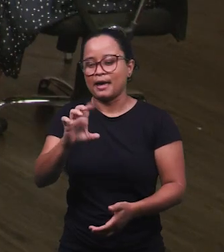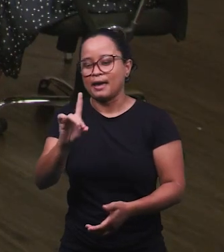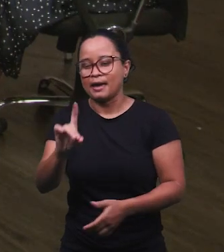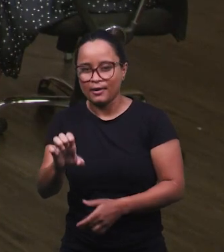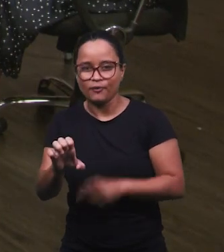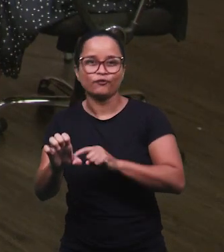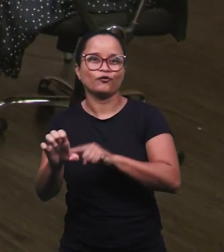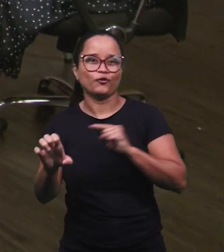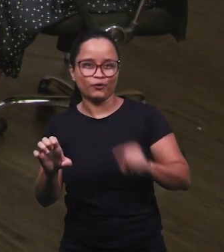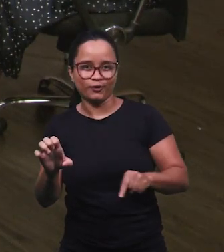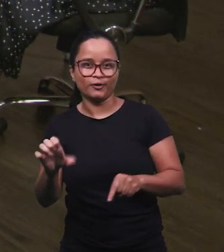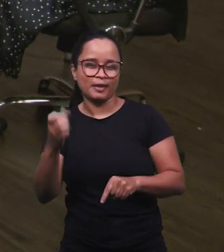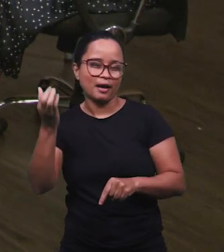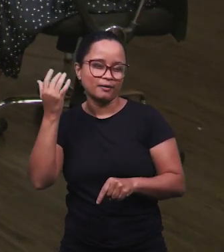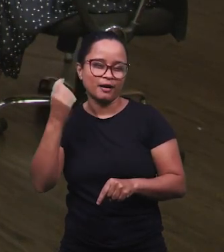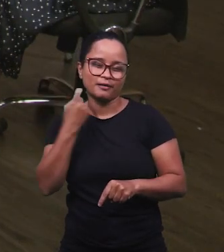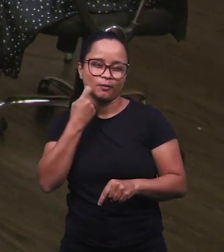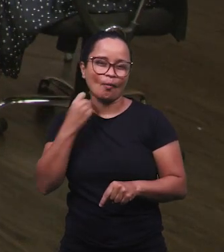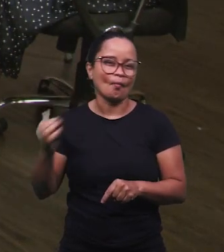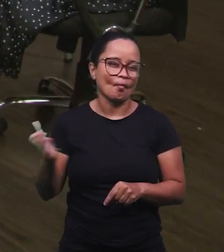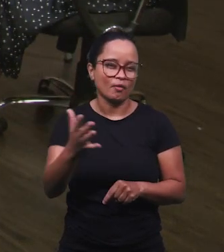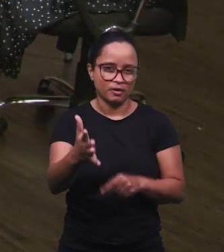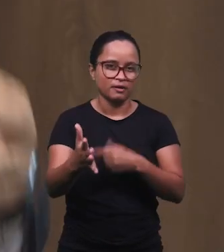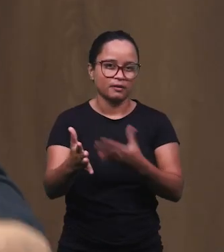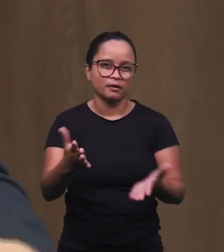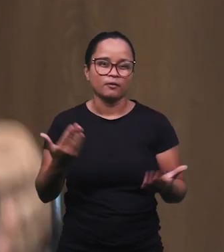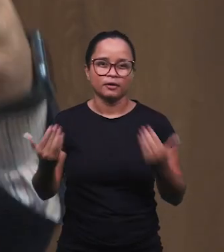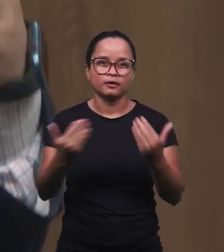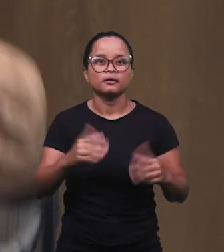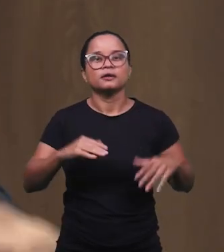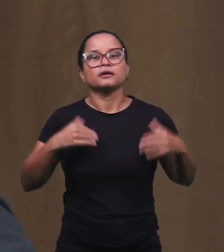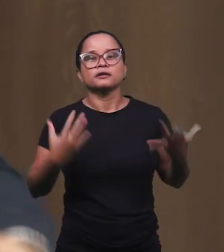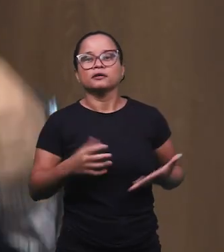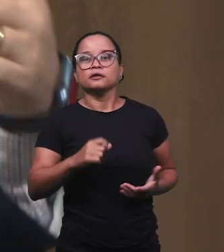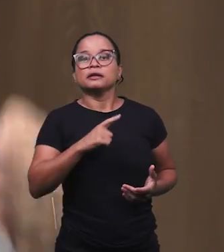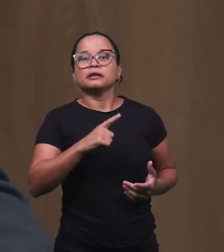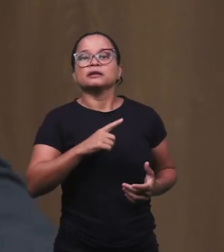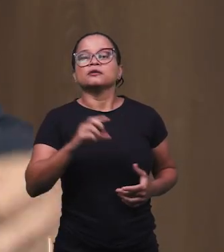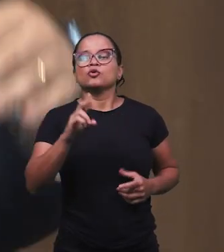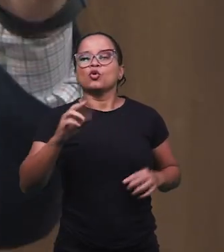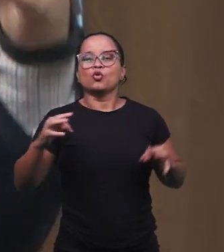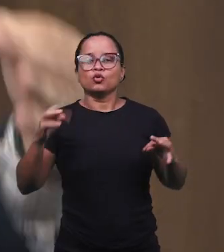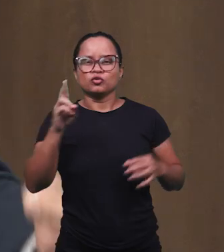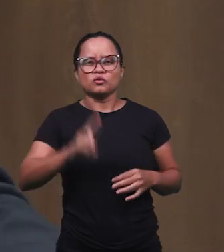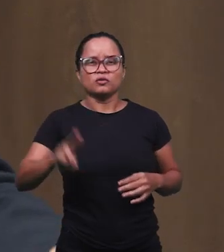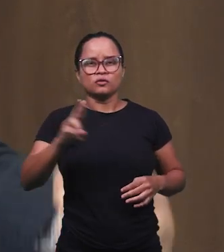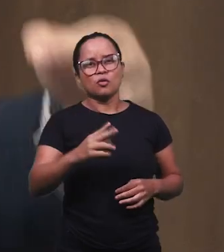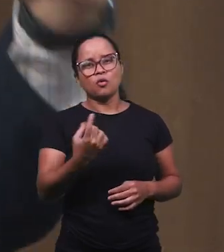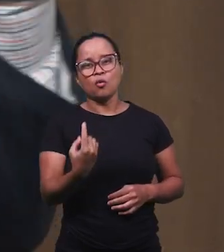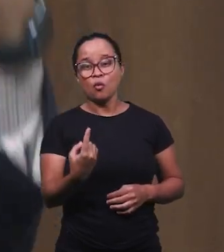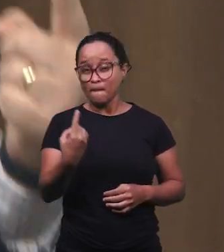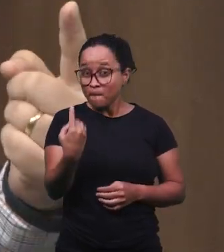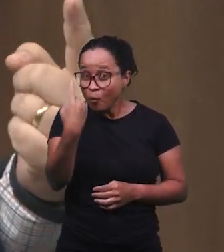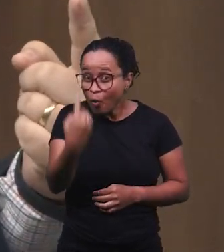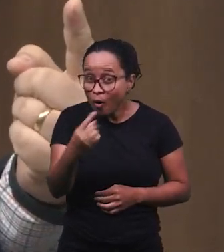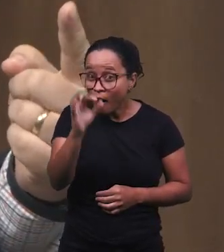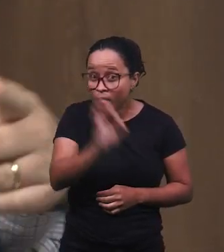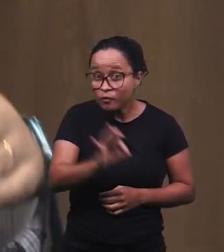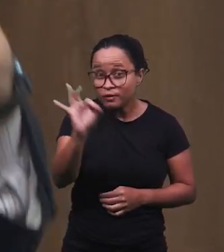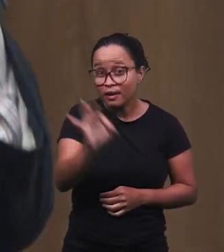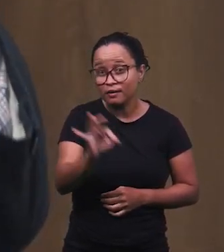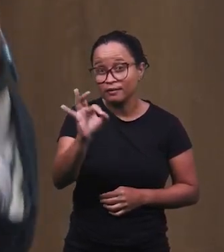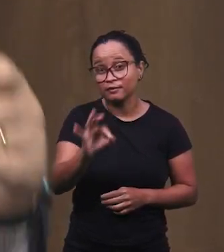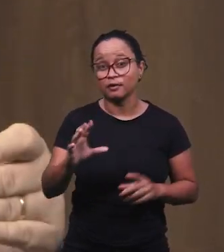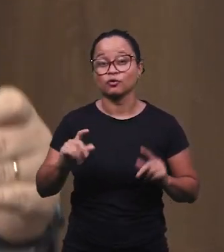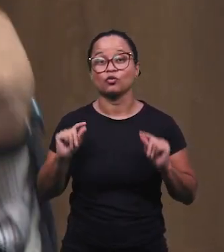campo praticamente inexplorado. Vamos falar assim, a gente não utilizou ainda nem 1% que